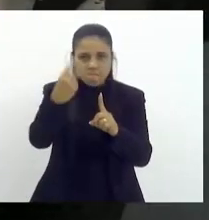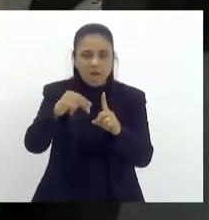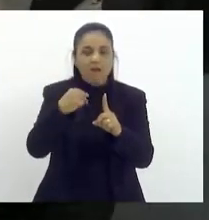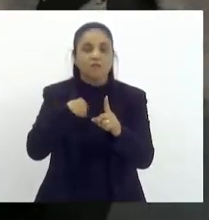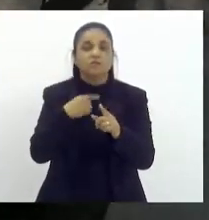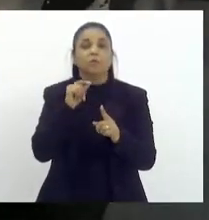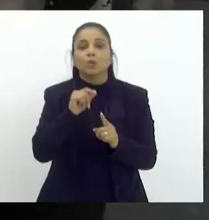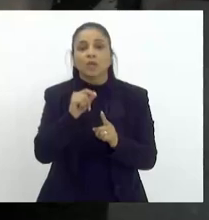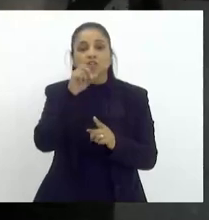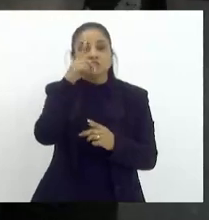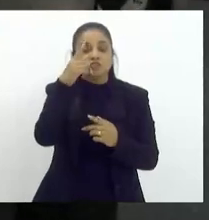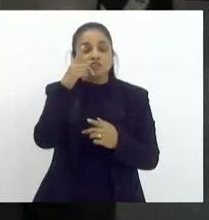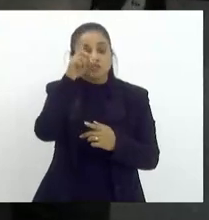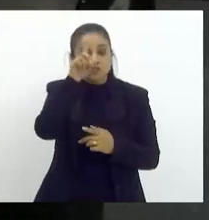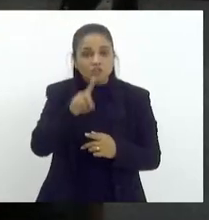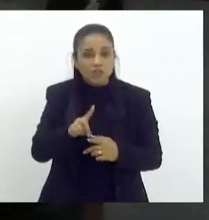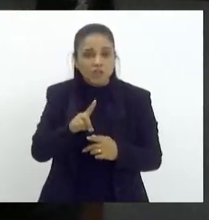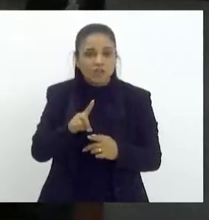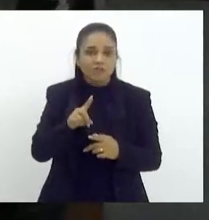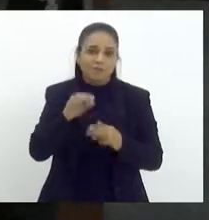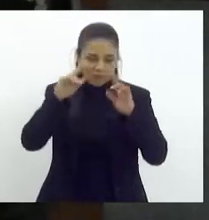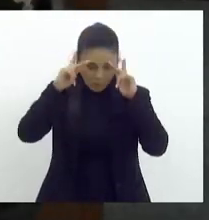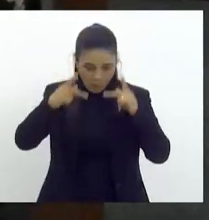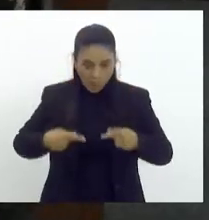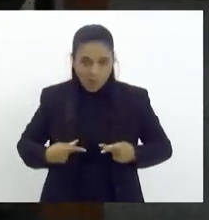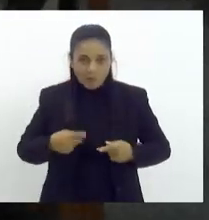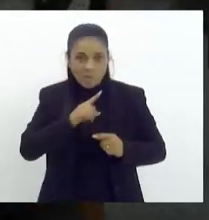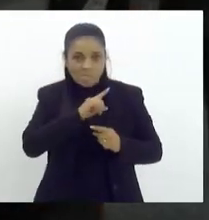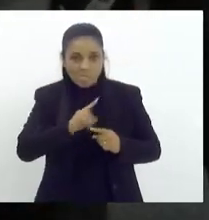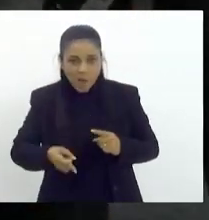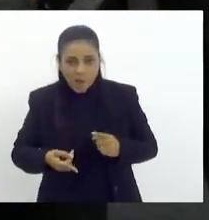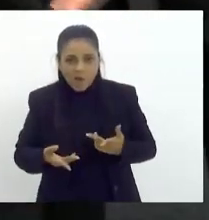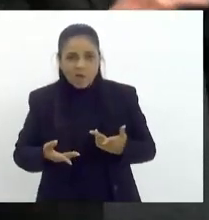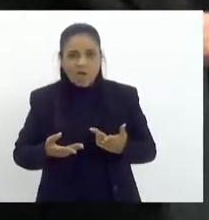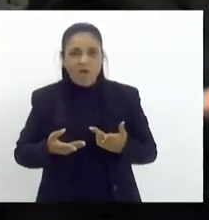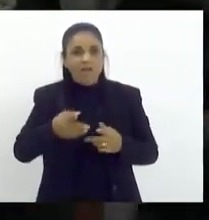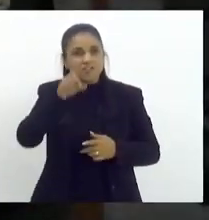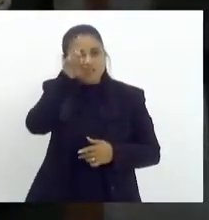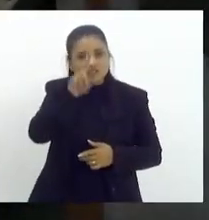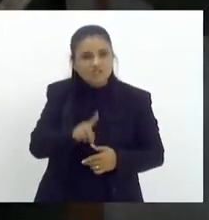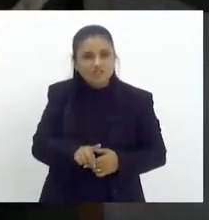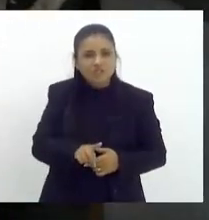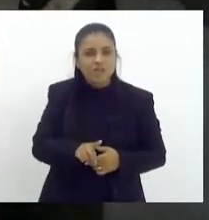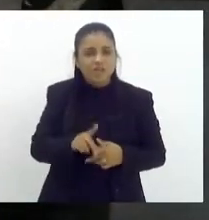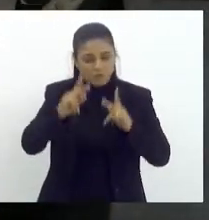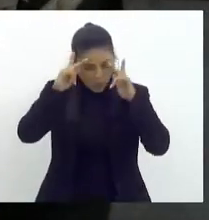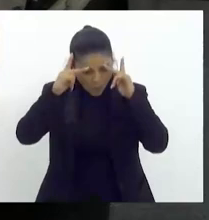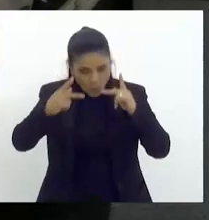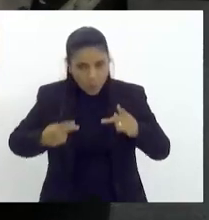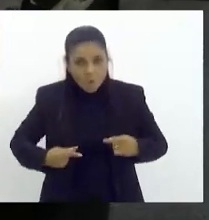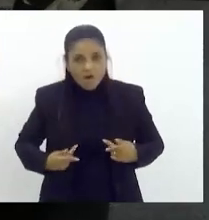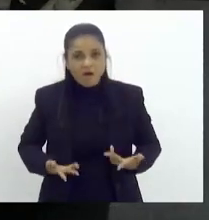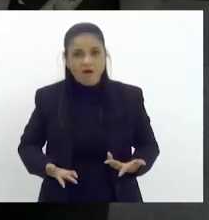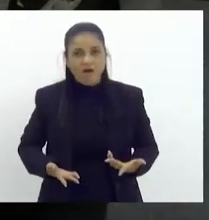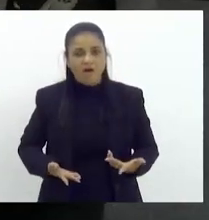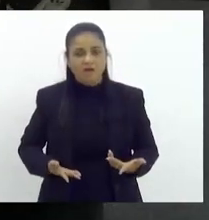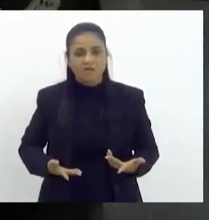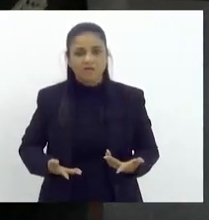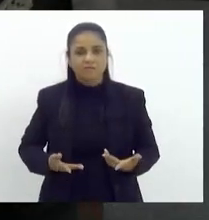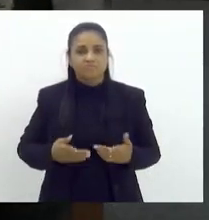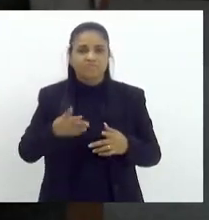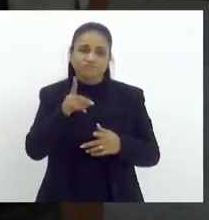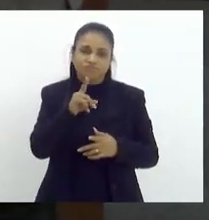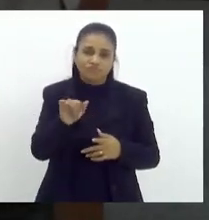violações de direitos humanos mais fundamentais né que é o direito de dignidade humana então falar dessa data